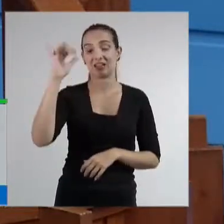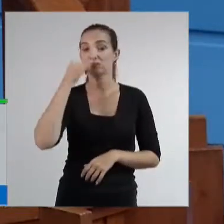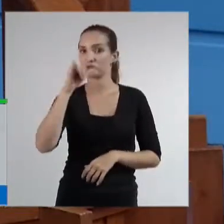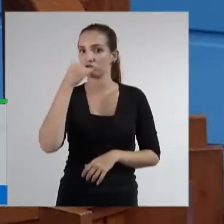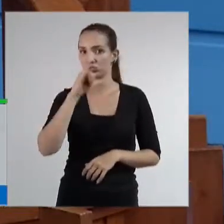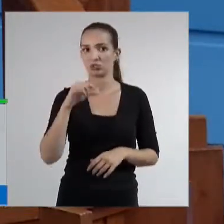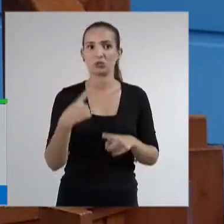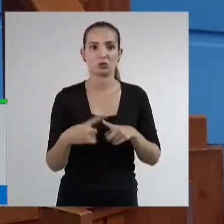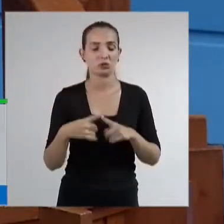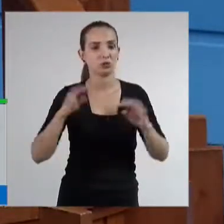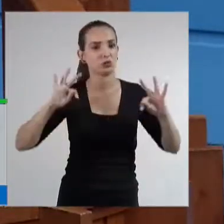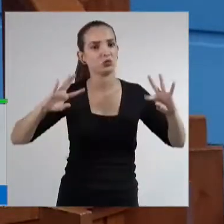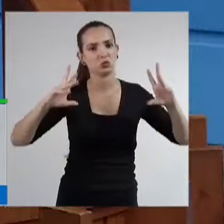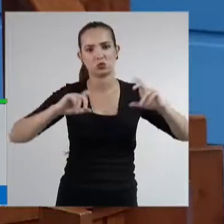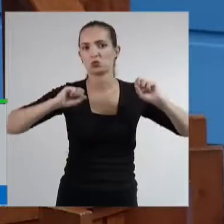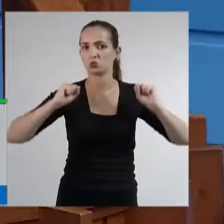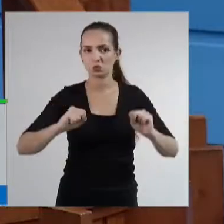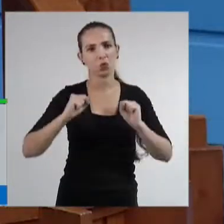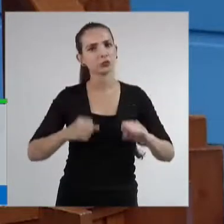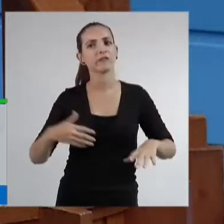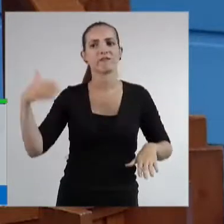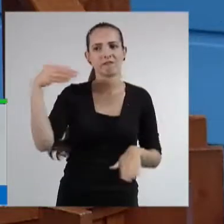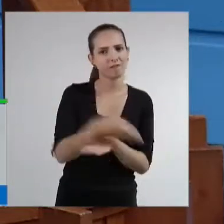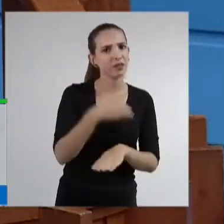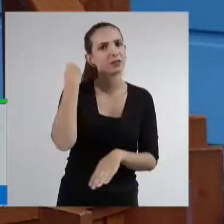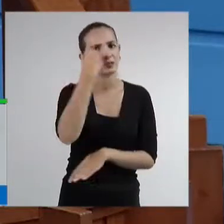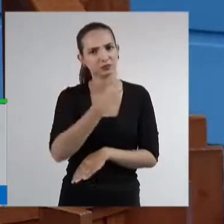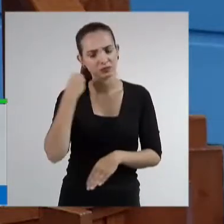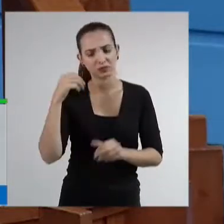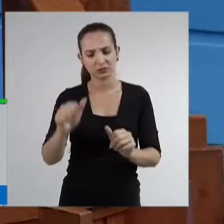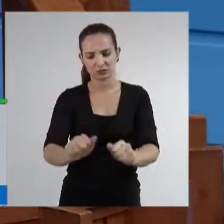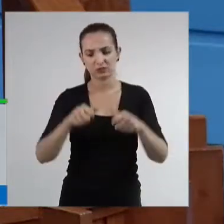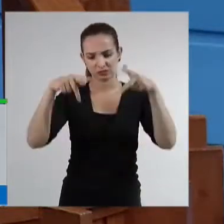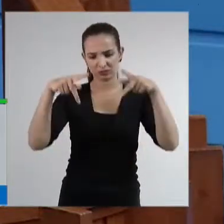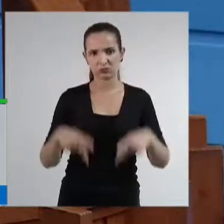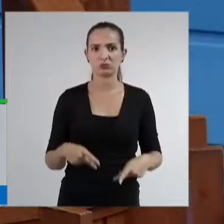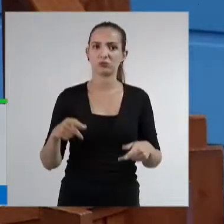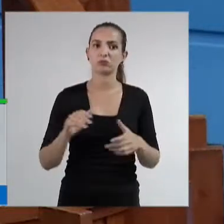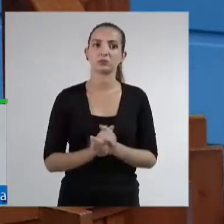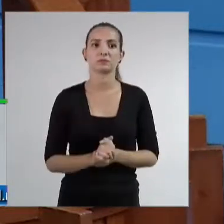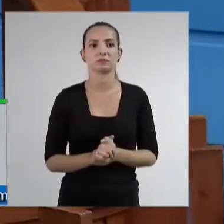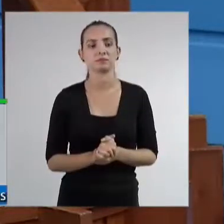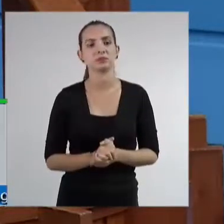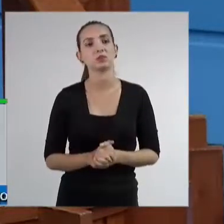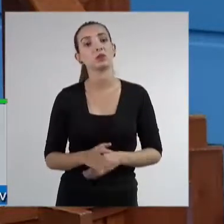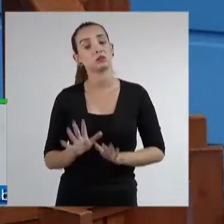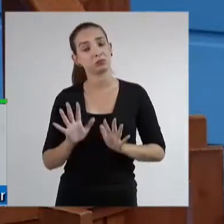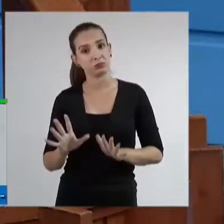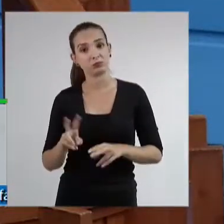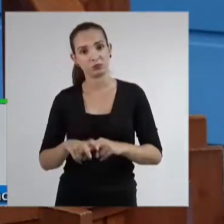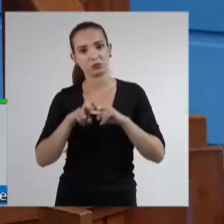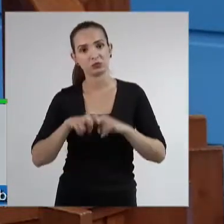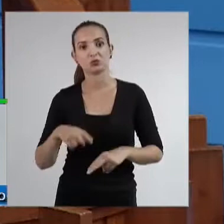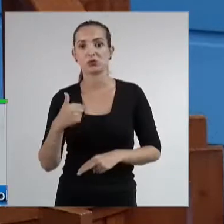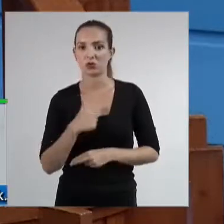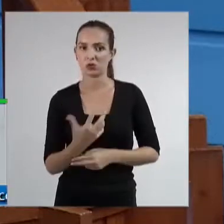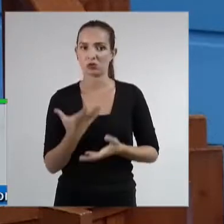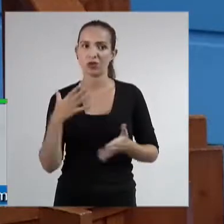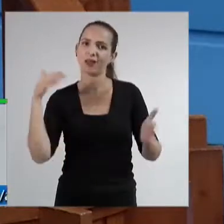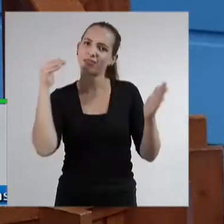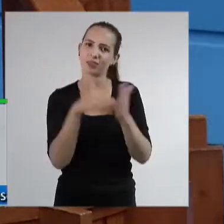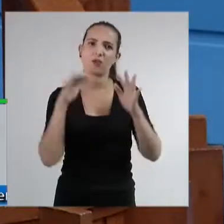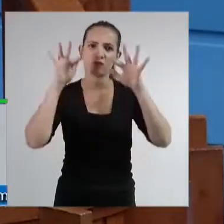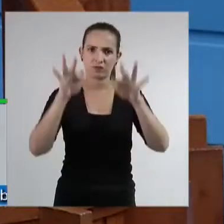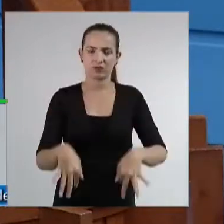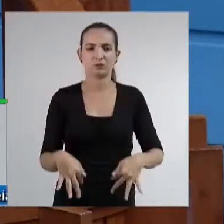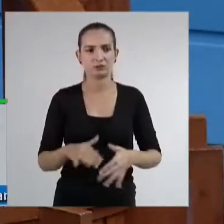possam participar dessa audiência pública e fazer os seus questionamentos. Então, eu quero ir até o